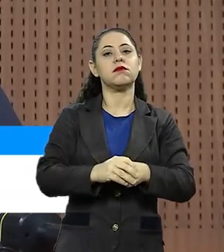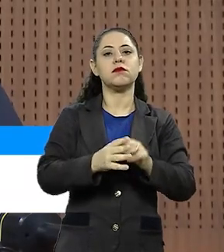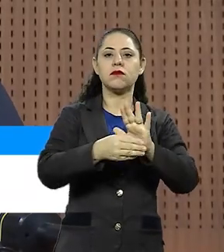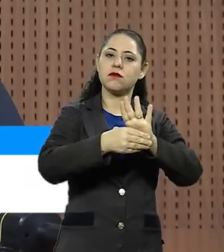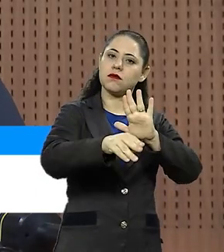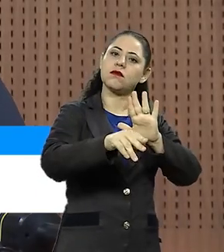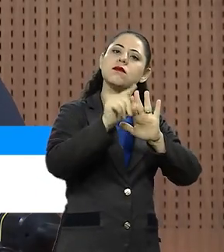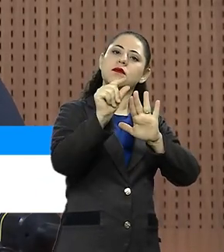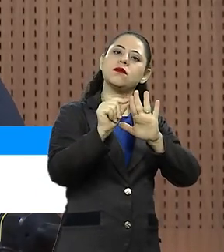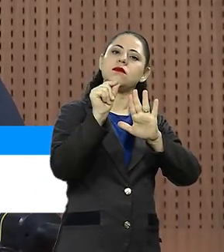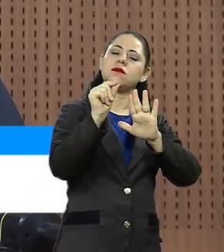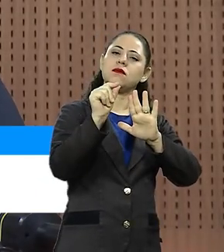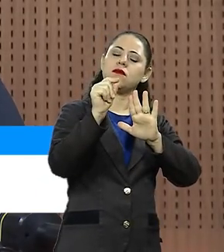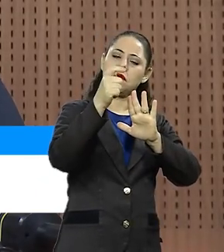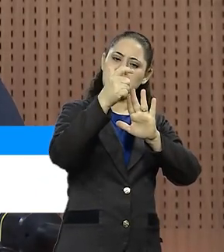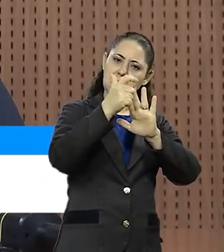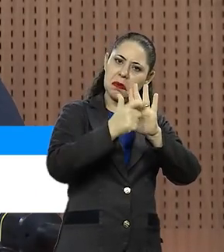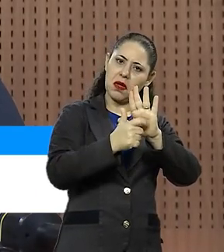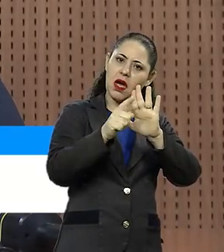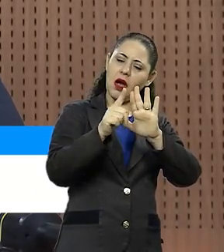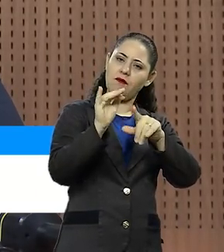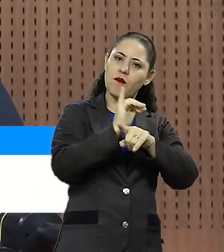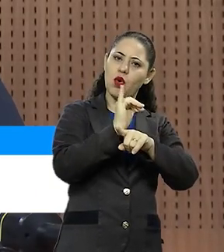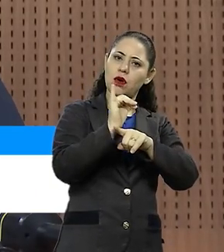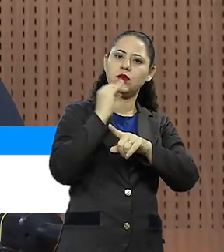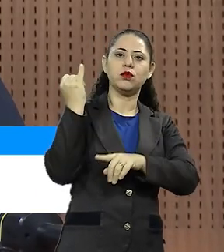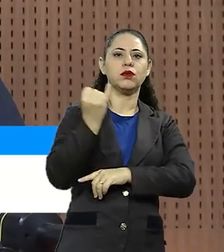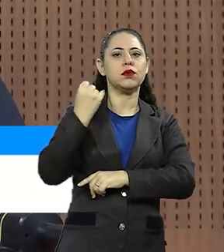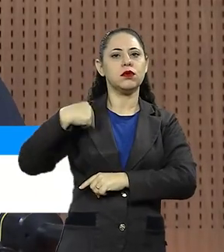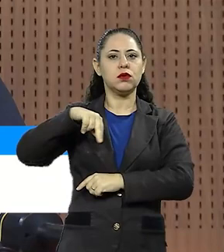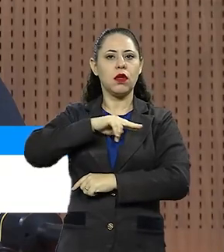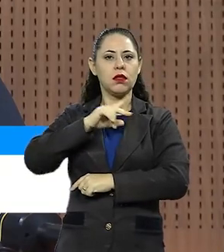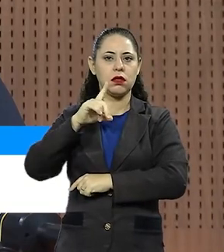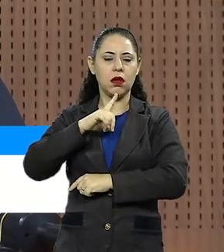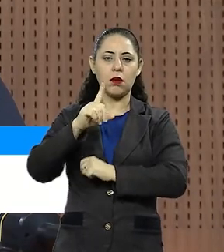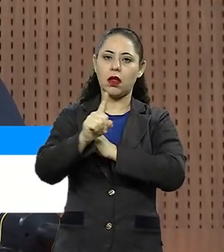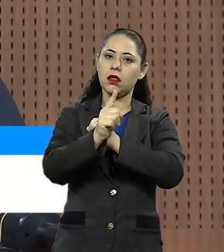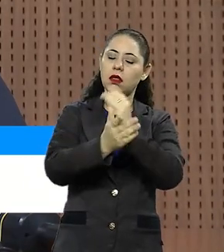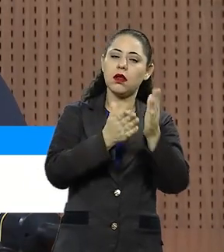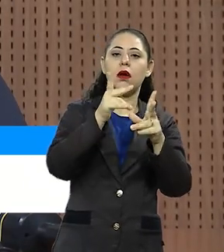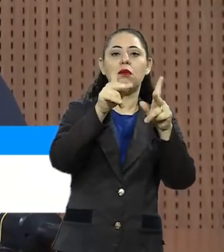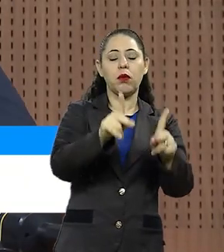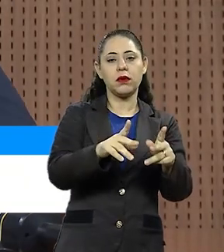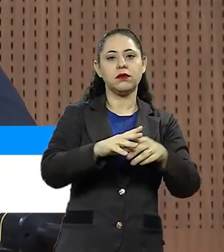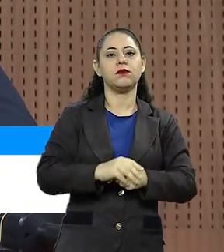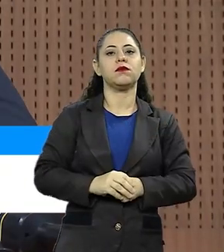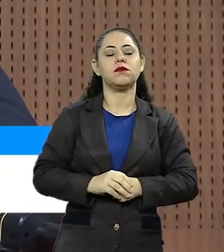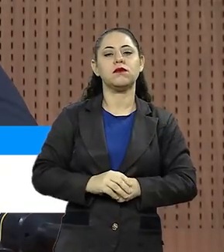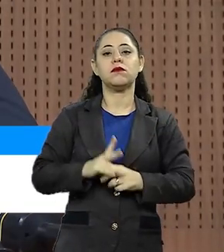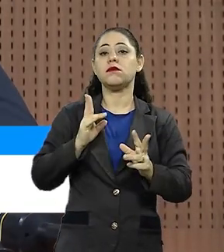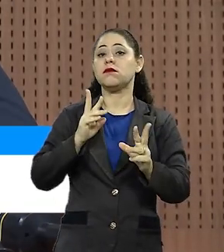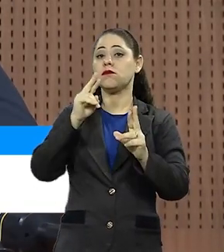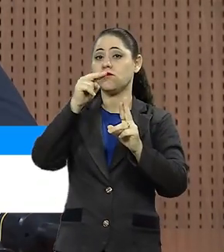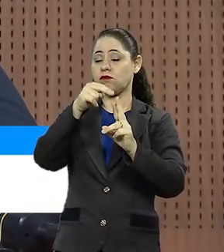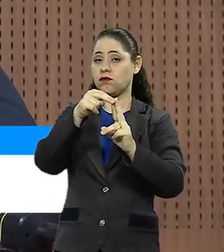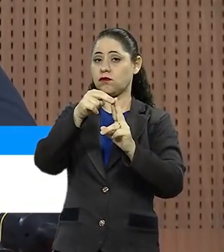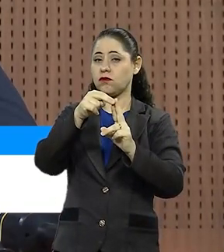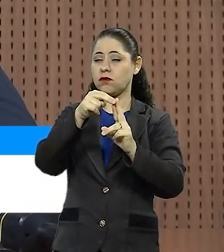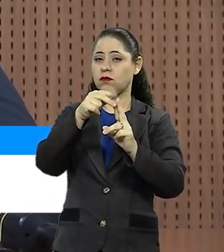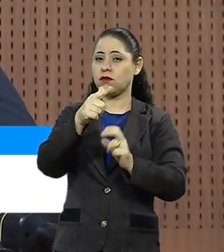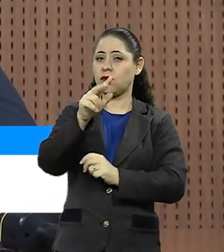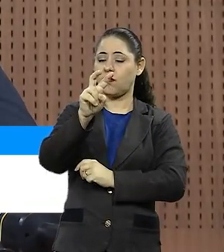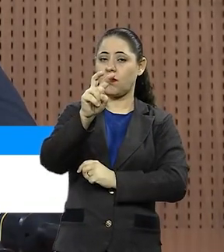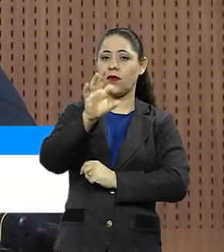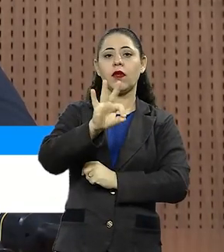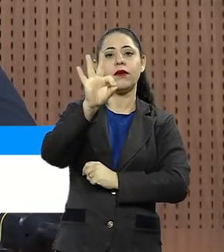essas indicações são uma ferramenta importante que a gente tem para atender a população. Então isso aí representou